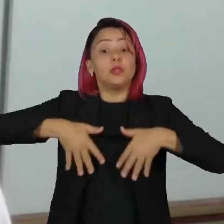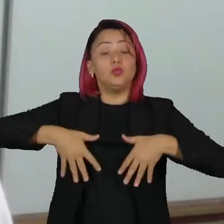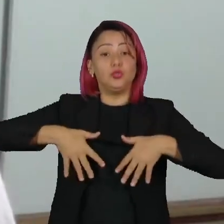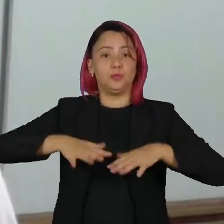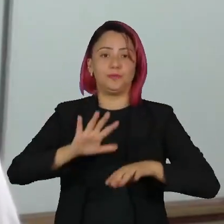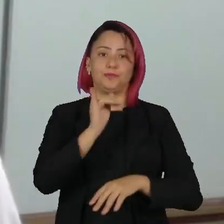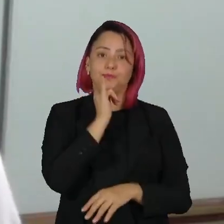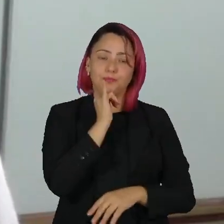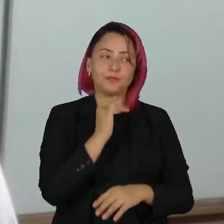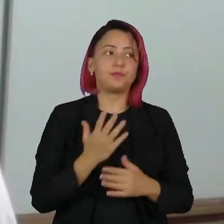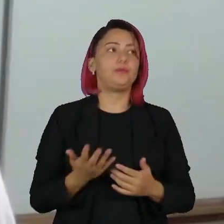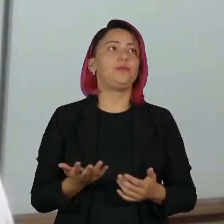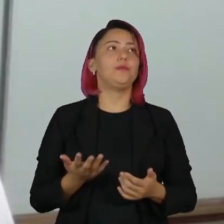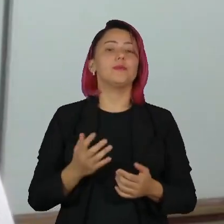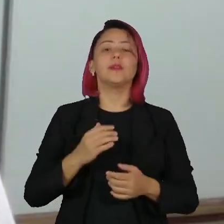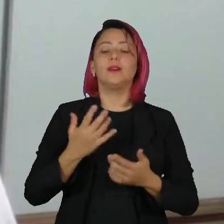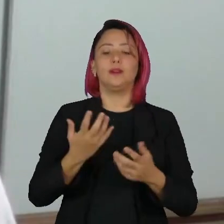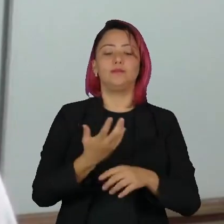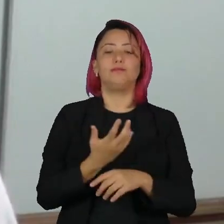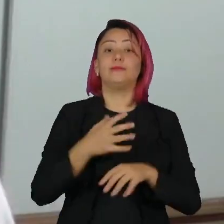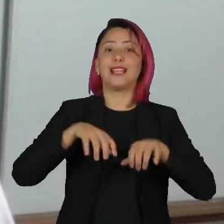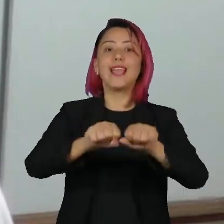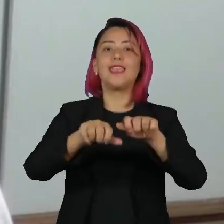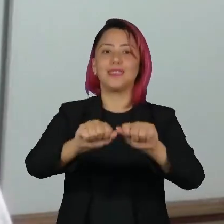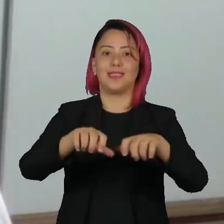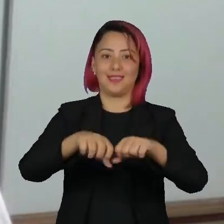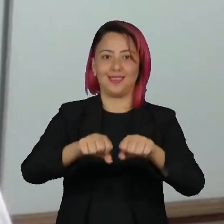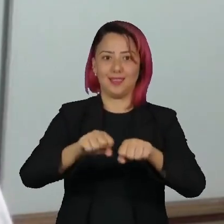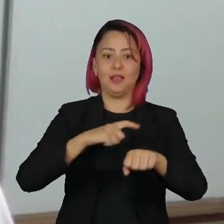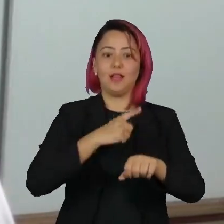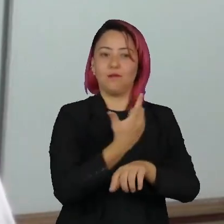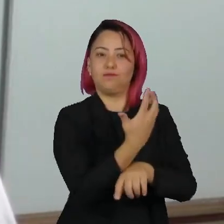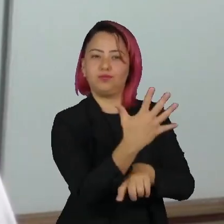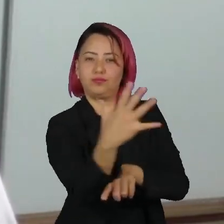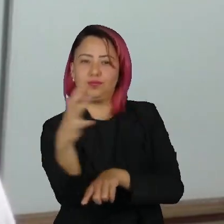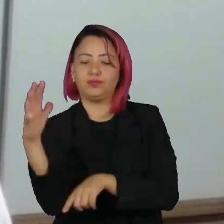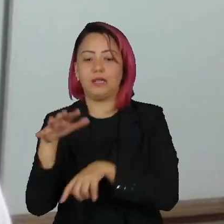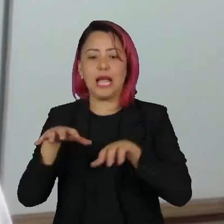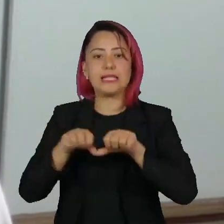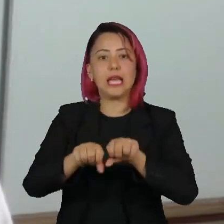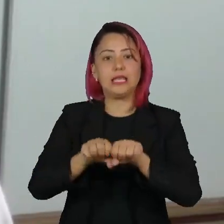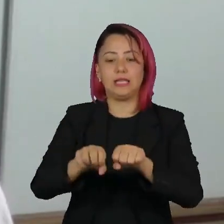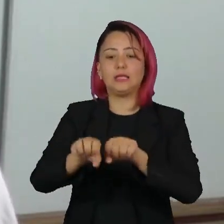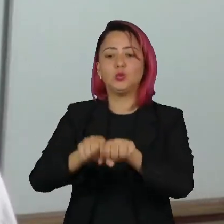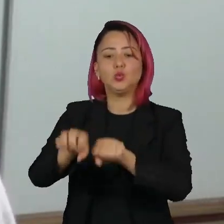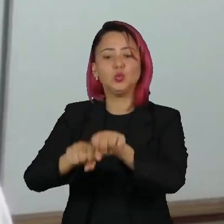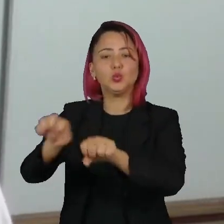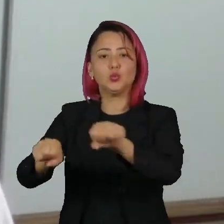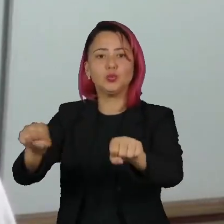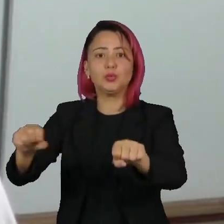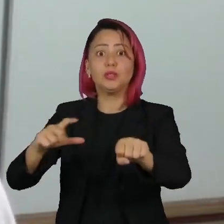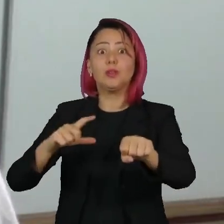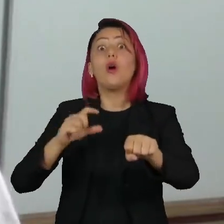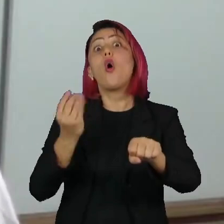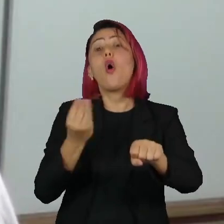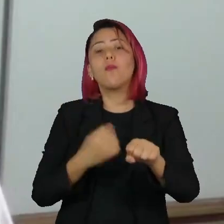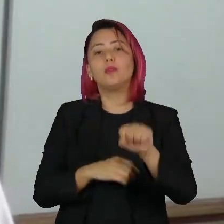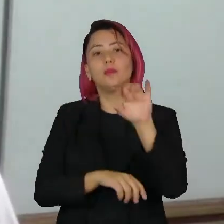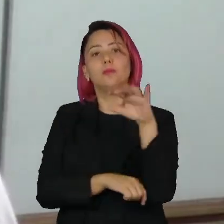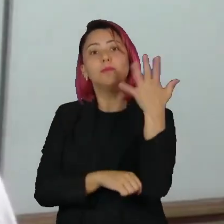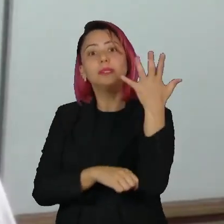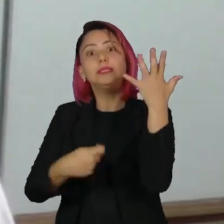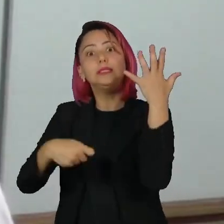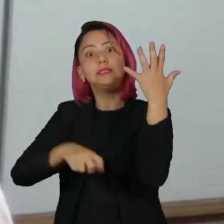por exemplo, na colheita do açaí, existem riscos graves de queda, por